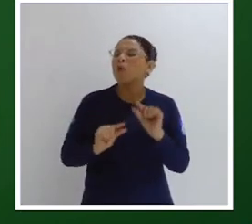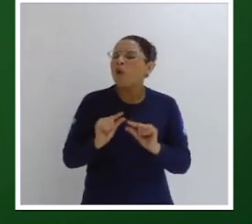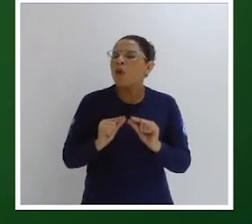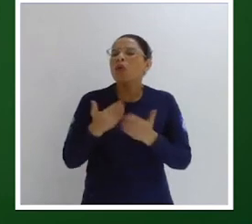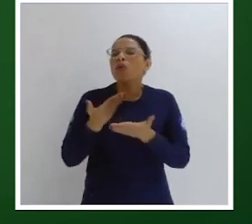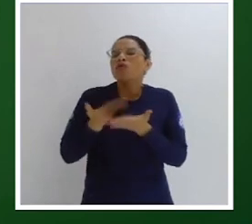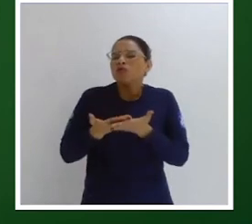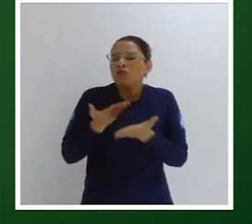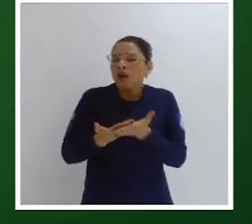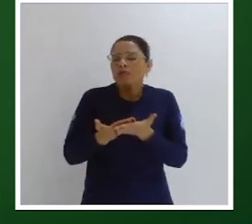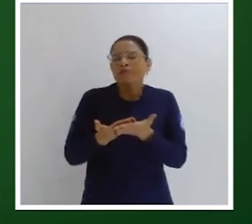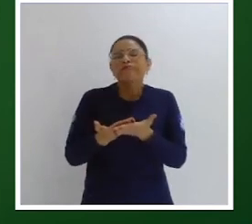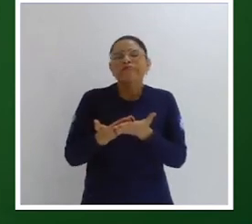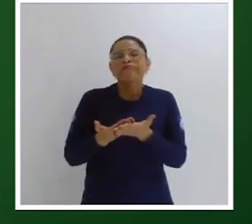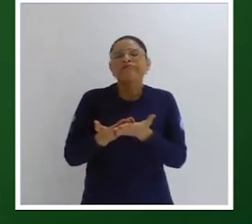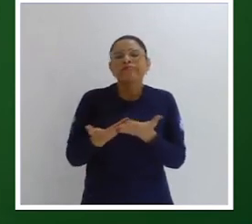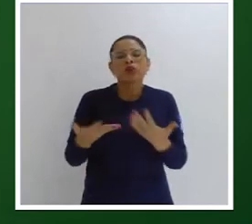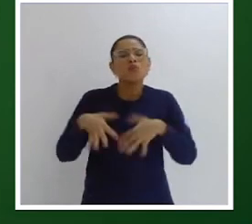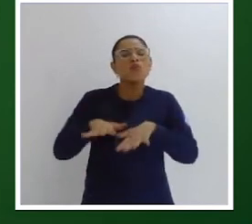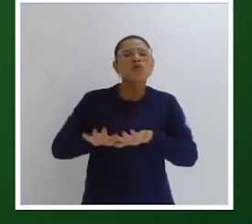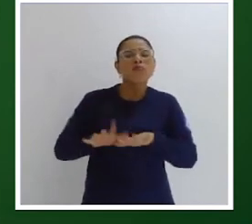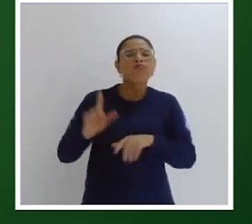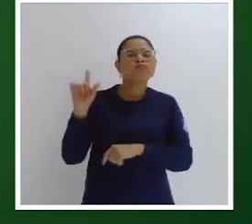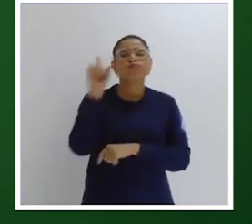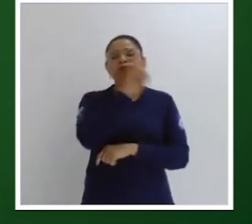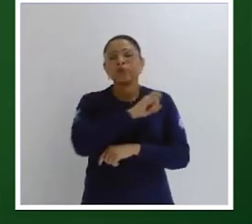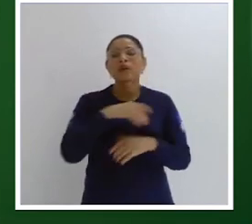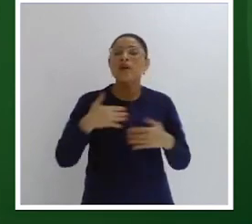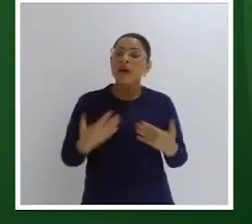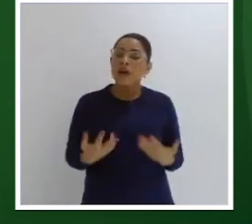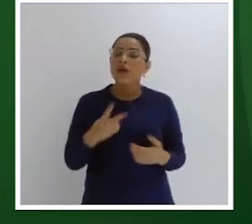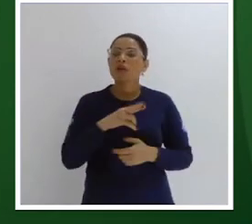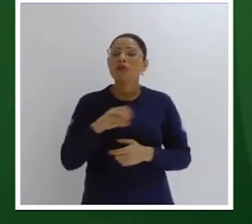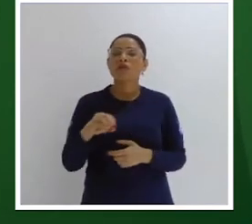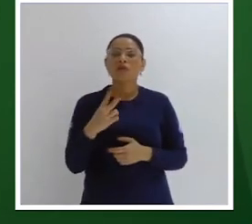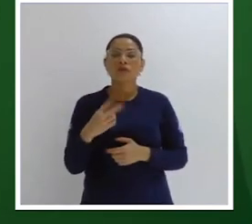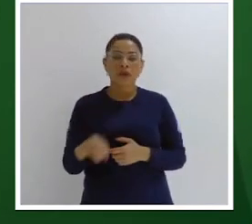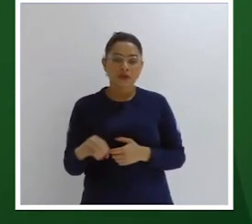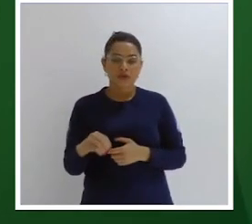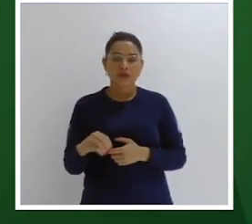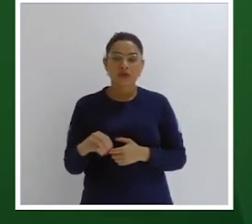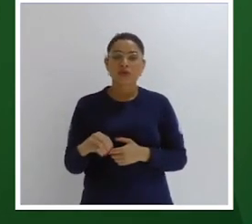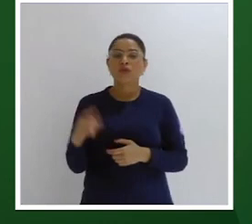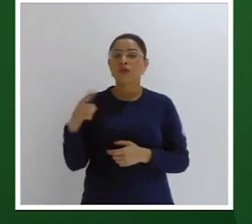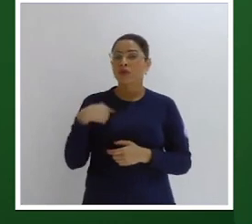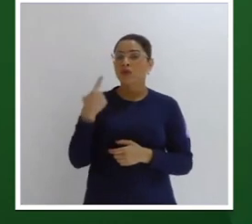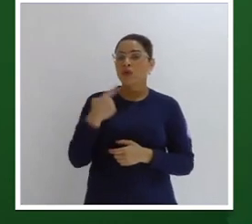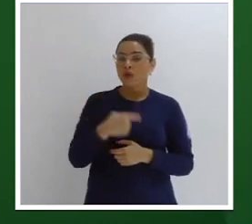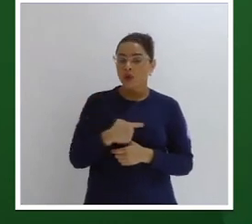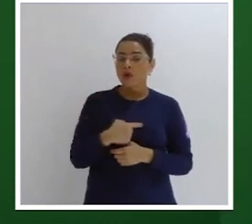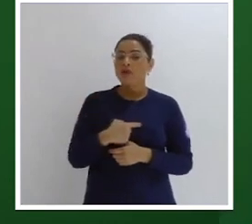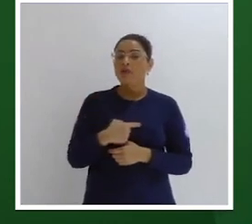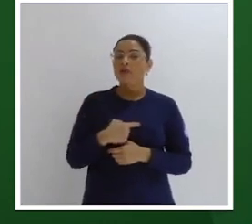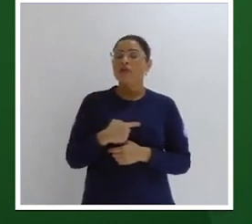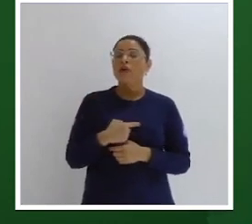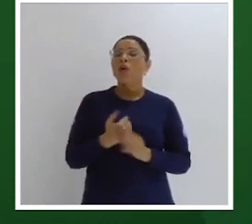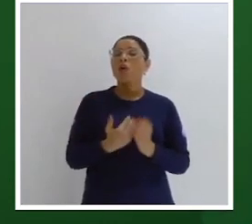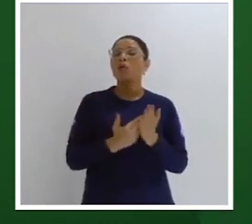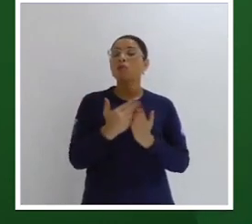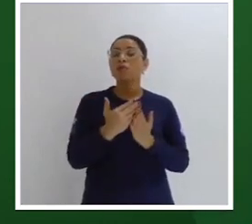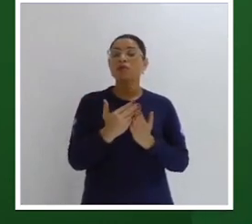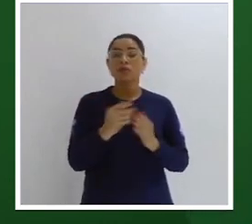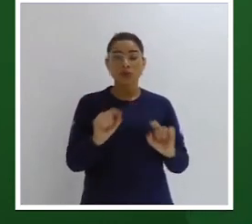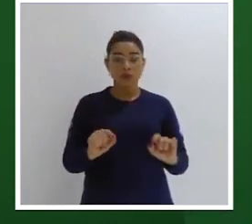de inclusão E aí em 2020 nós partimos então